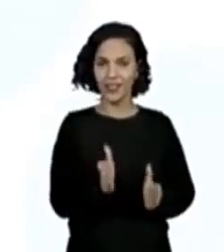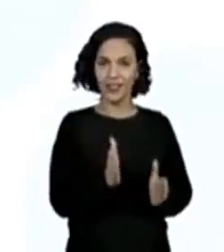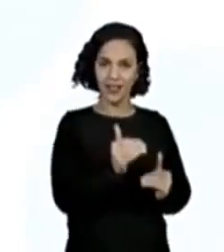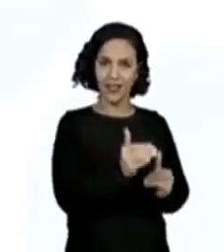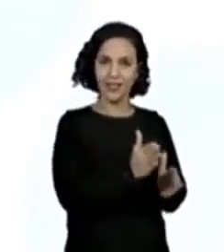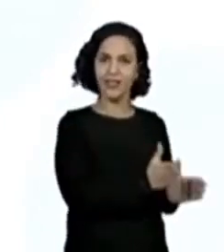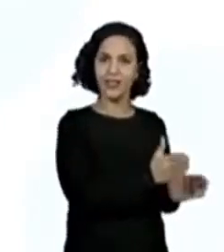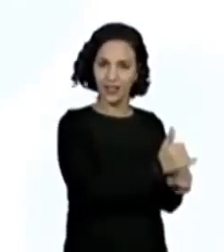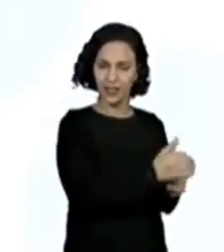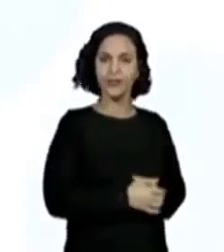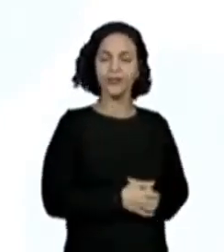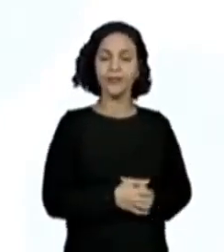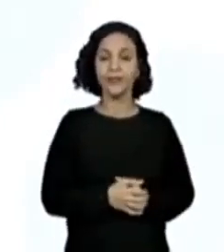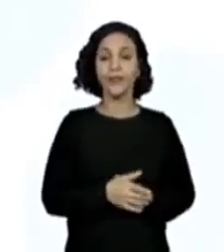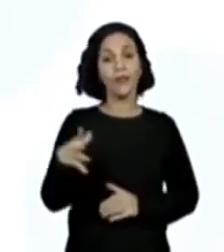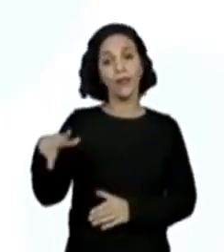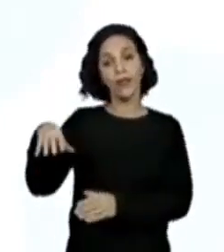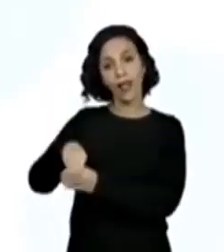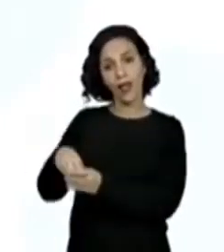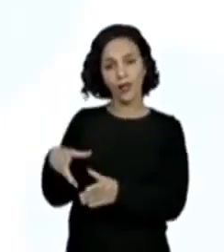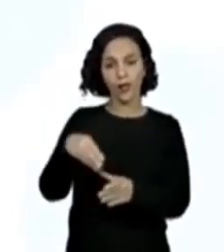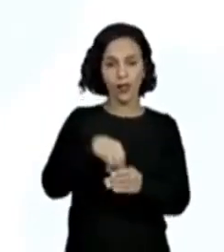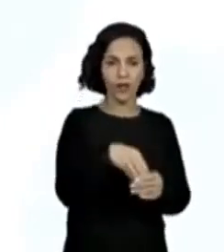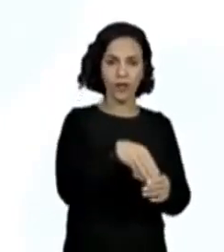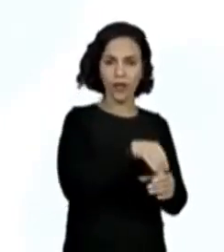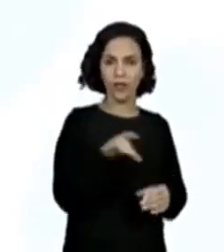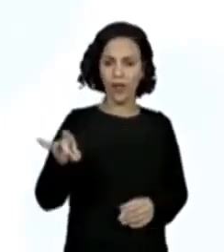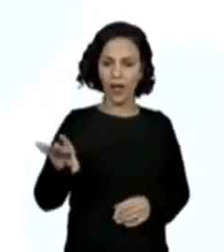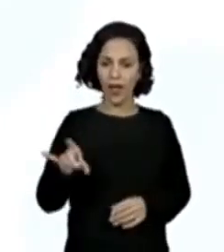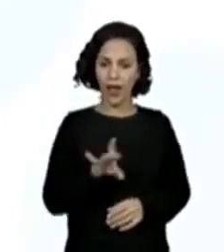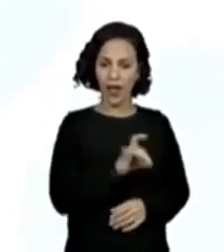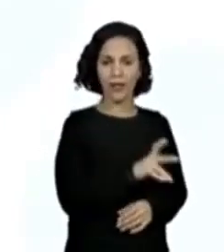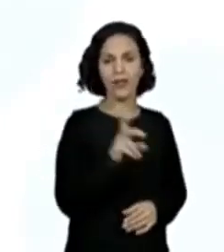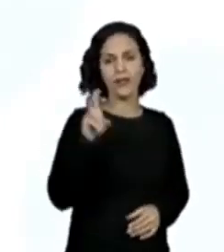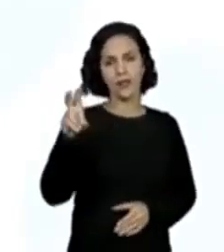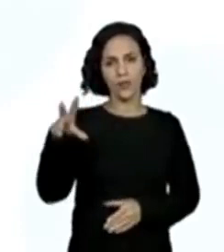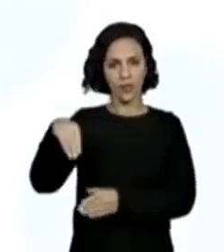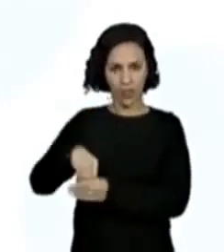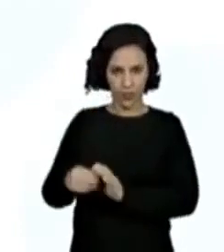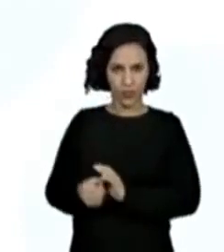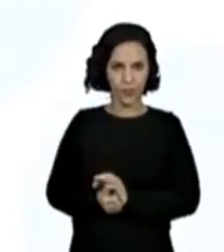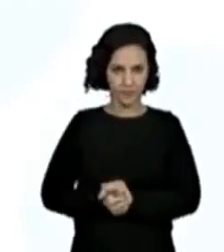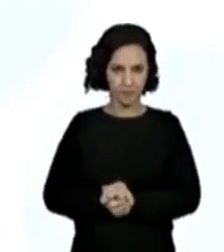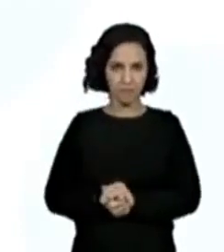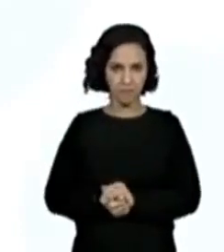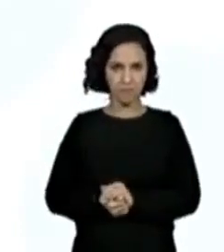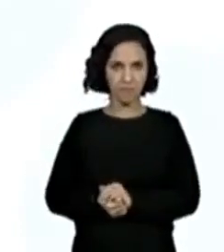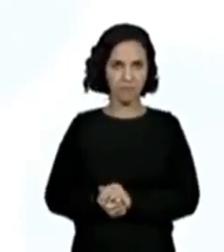com 5 caquis cada uma, tá?